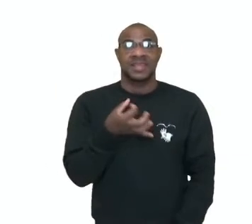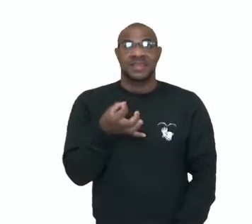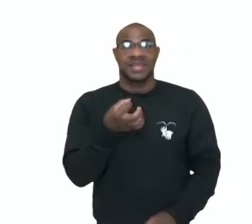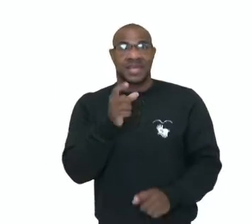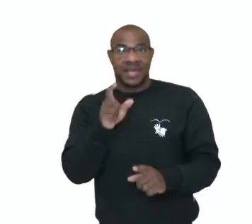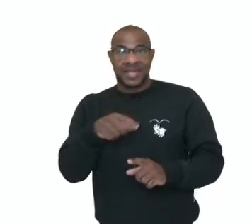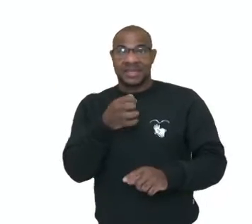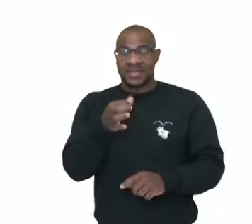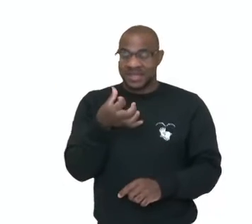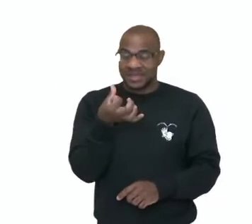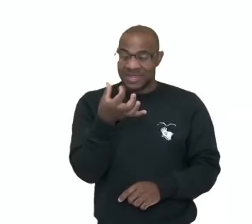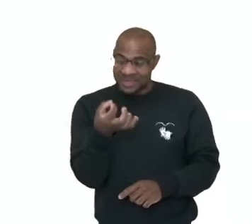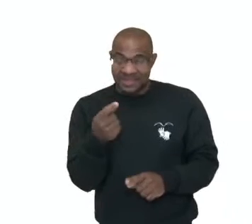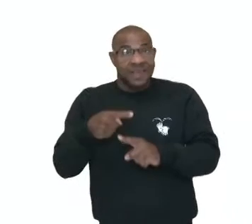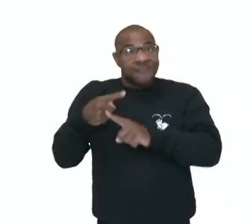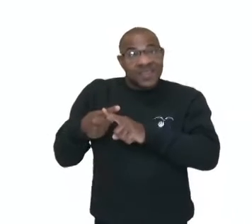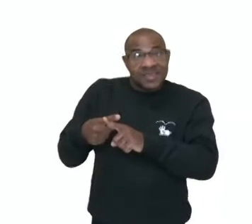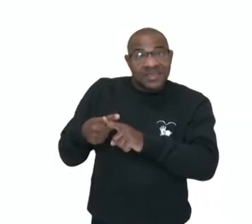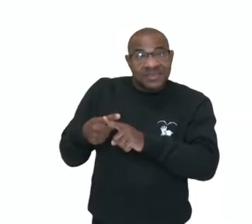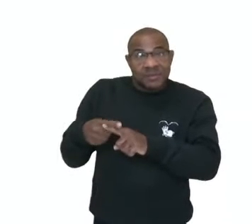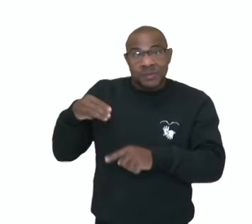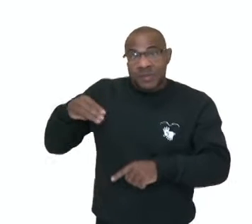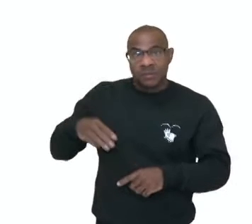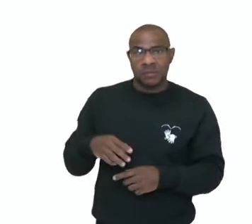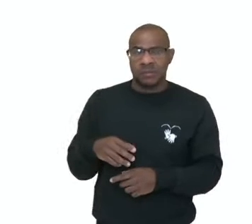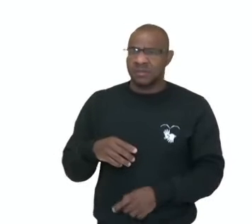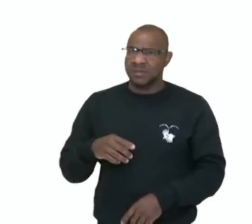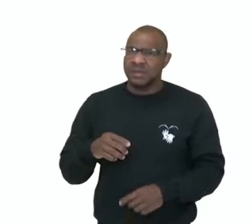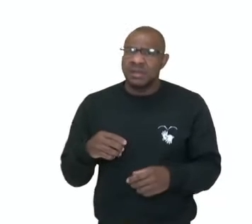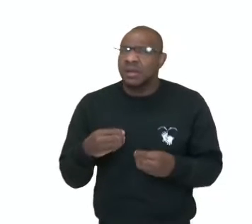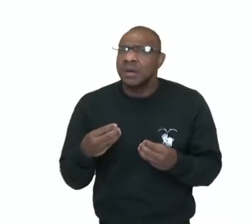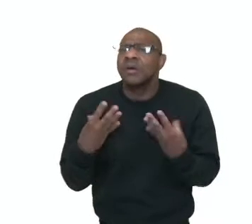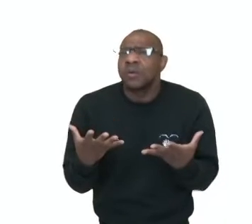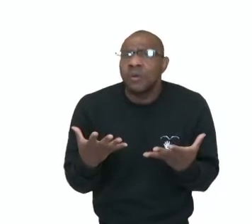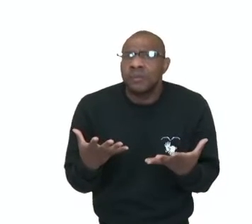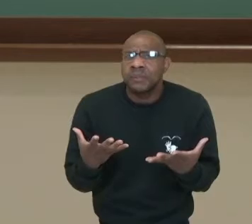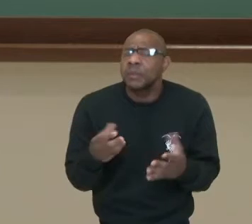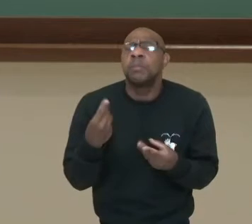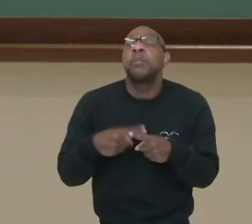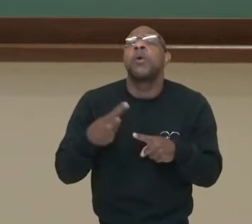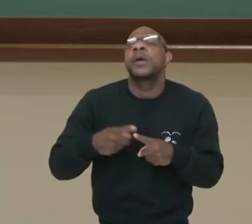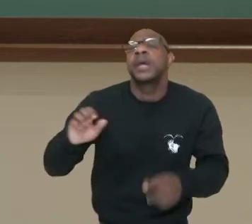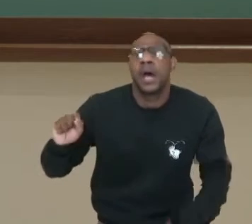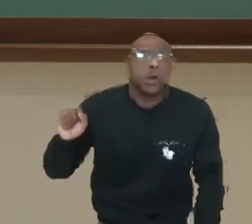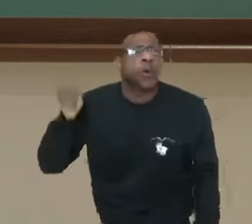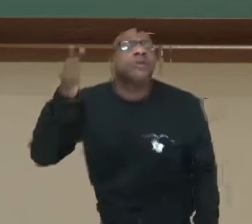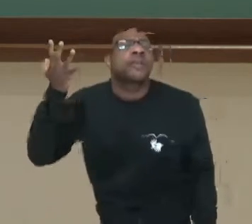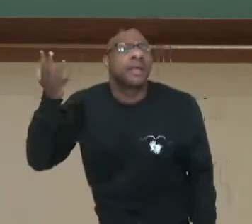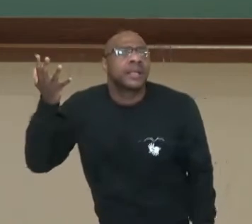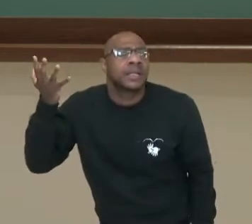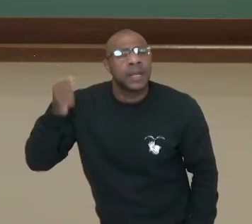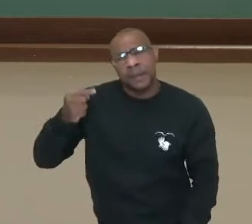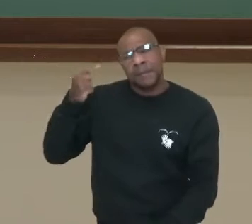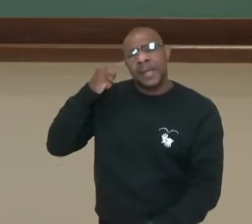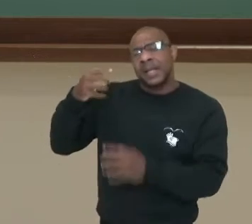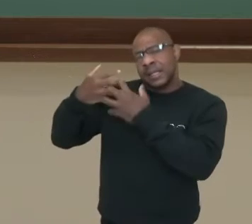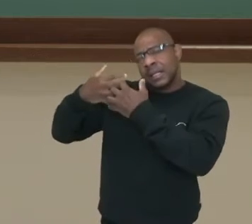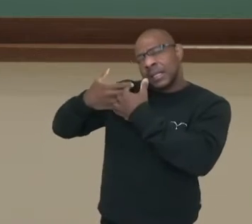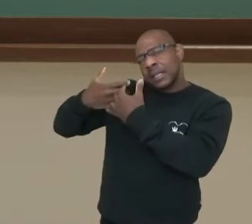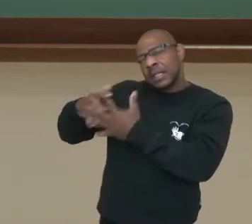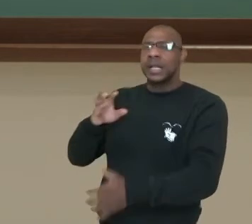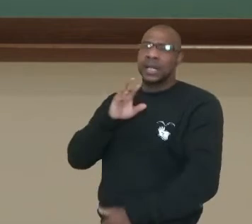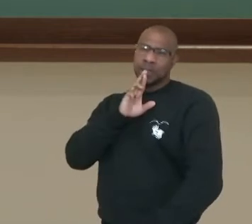por minuto. Será que tem alguma vantagem para o organismo? Por que será que isso acontece, né? Pensa um pouquinho, eu já